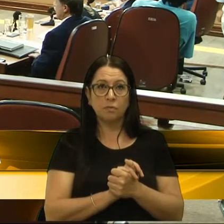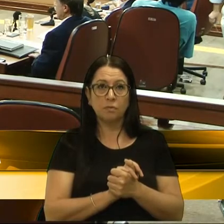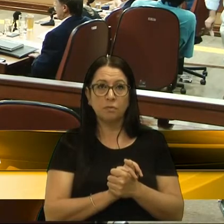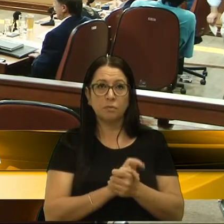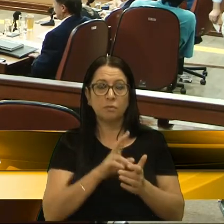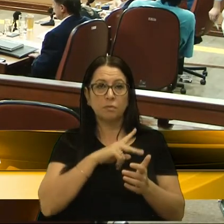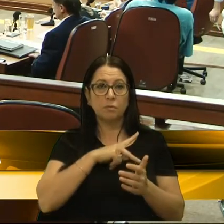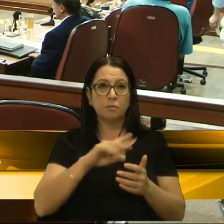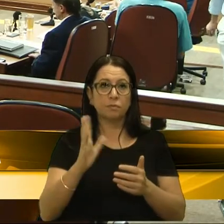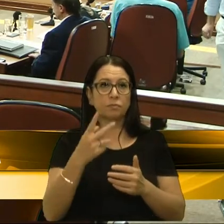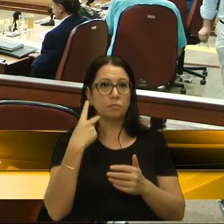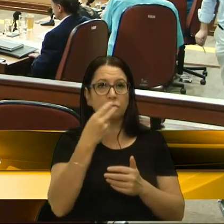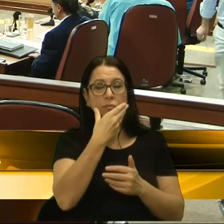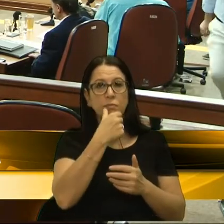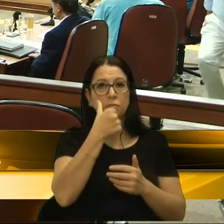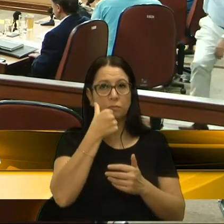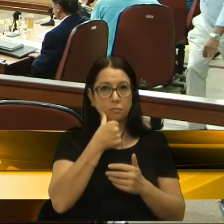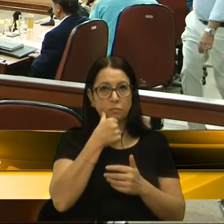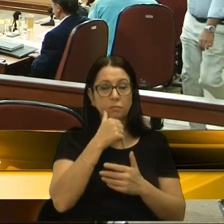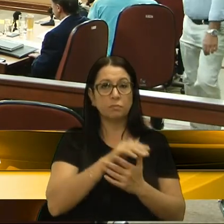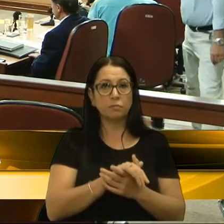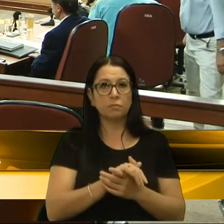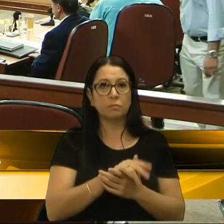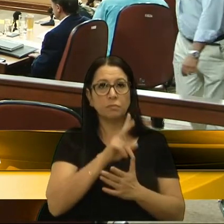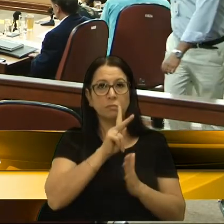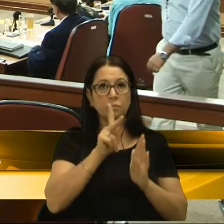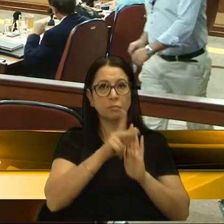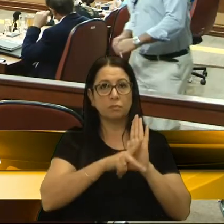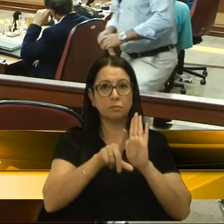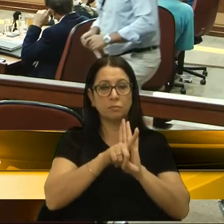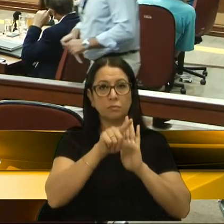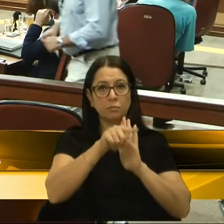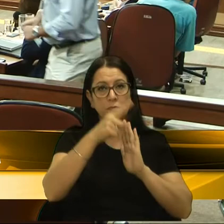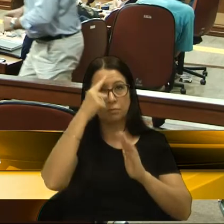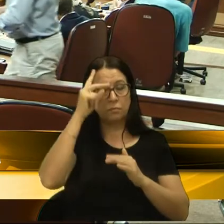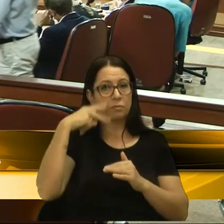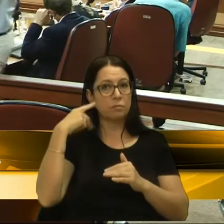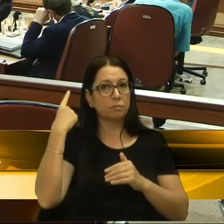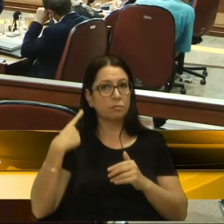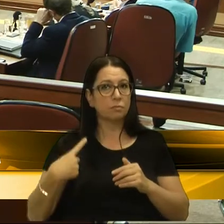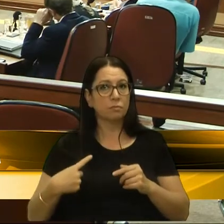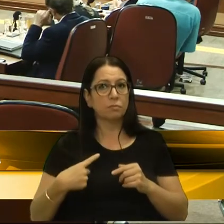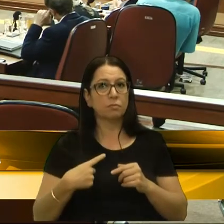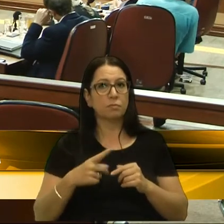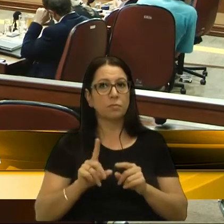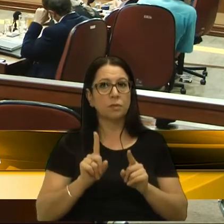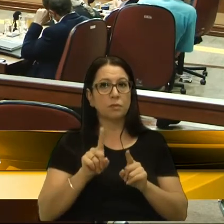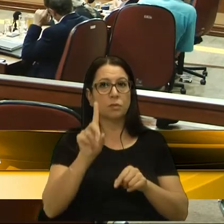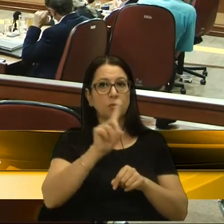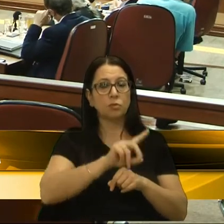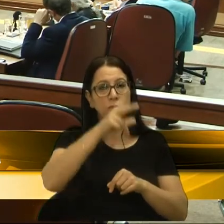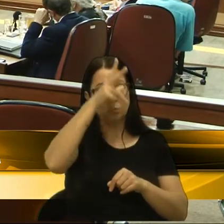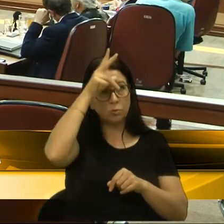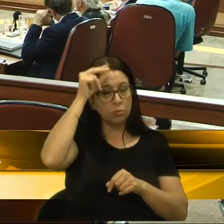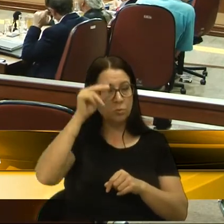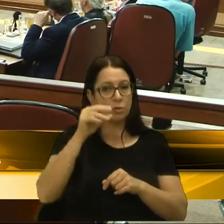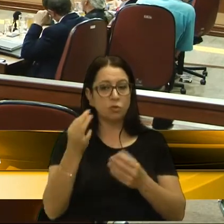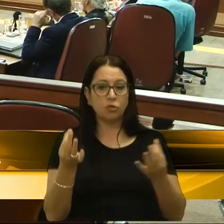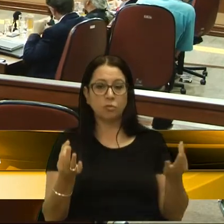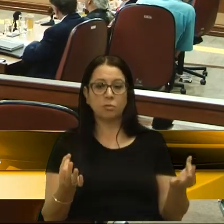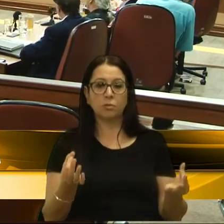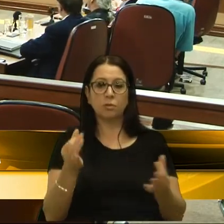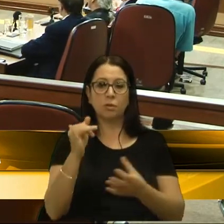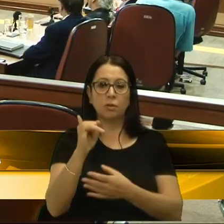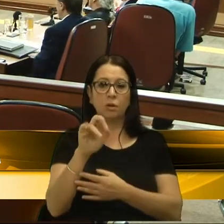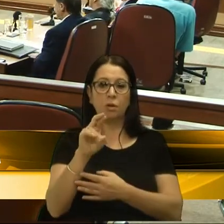Senhor presidente, senhoras vereadoras, senhores vereadores, o projeto de lei acima descrito, de autoria da vereadora Denise Pessoa, visa instituir o Dia Municipal do Ioga no município de Caxias do